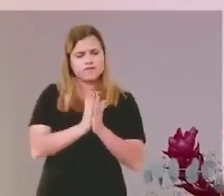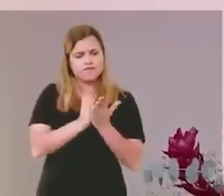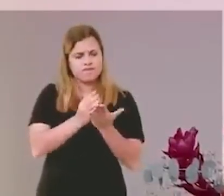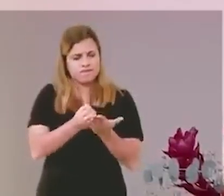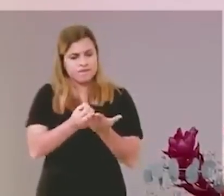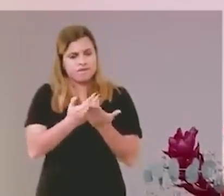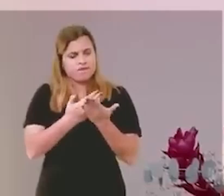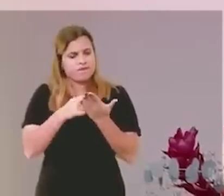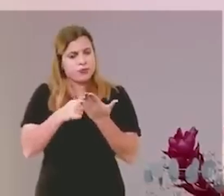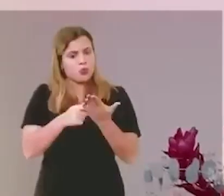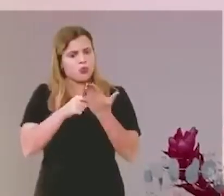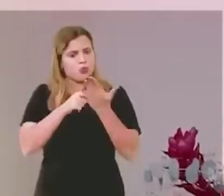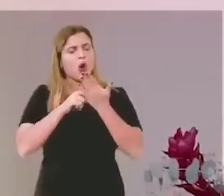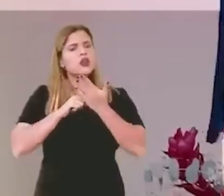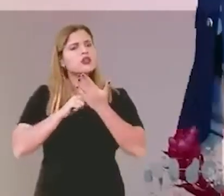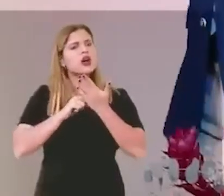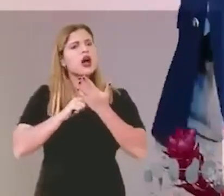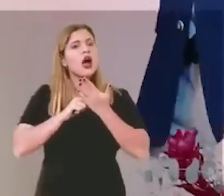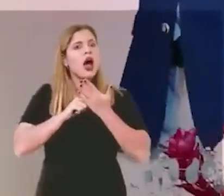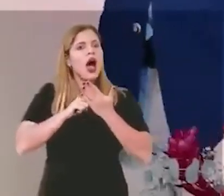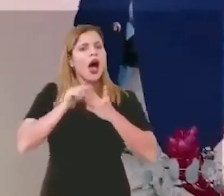de começo.